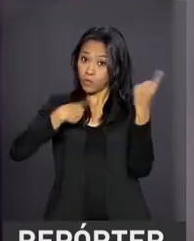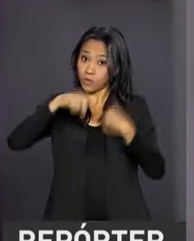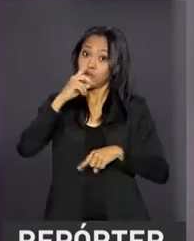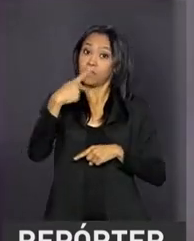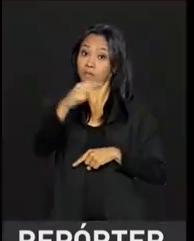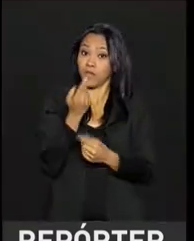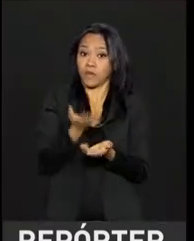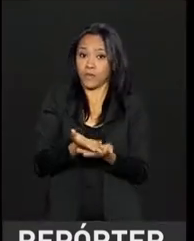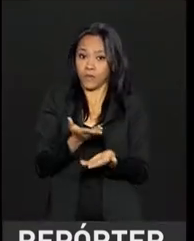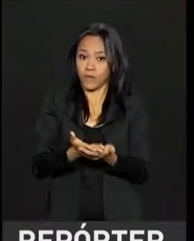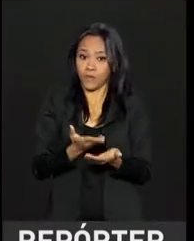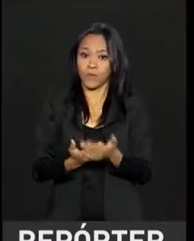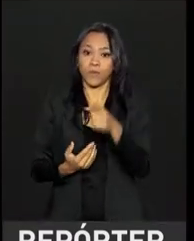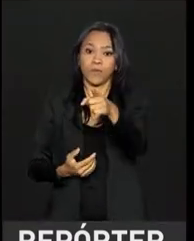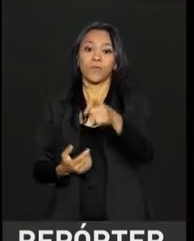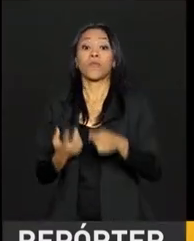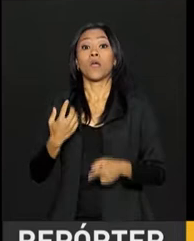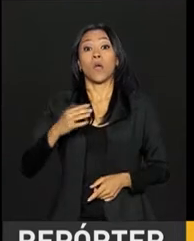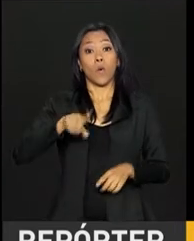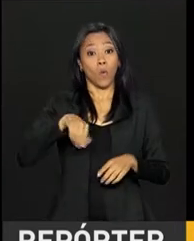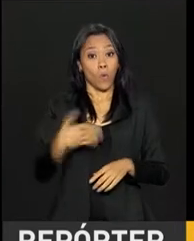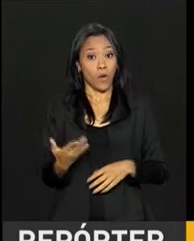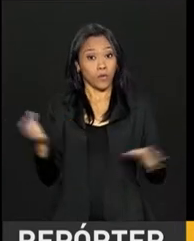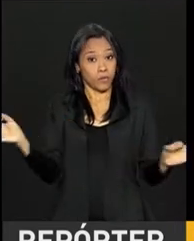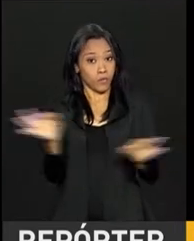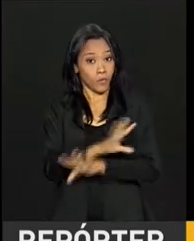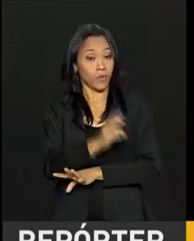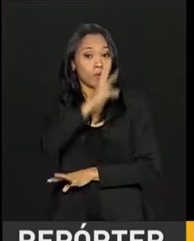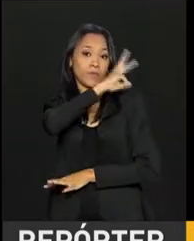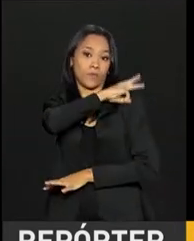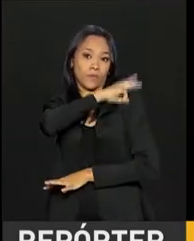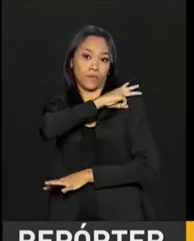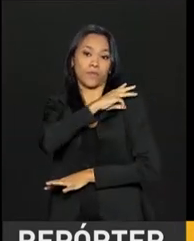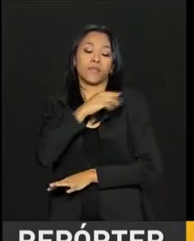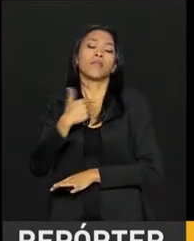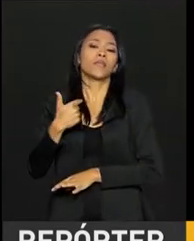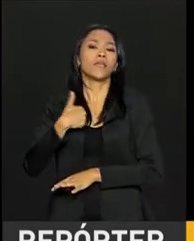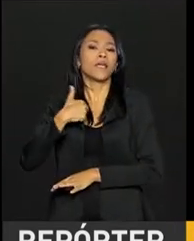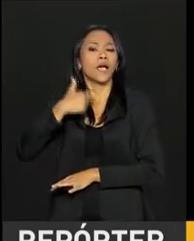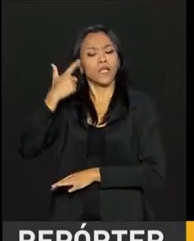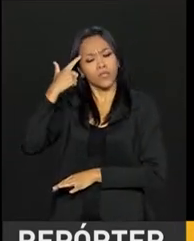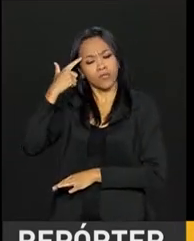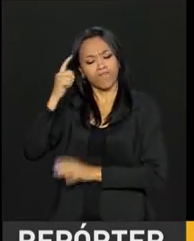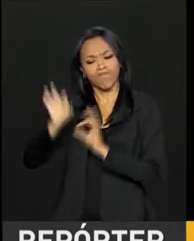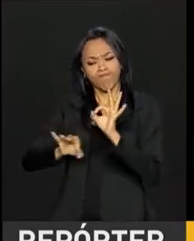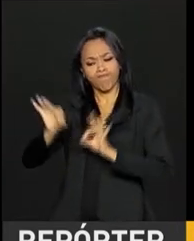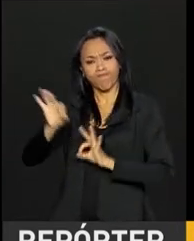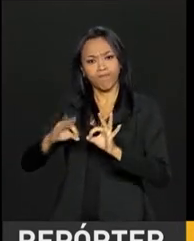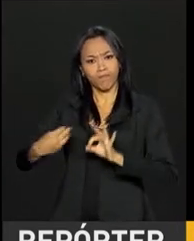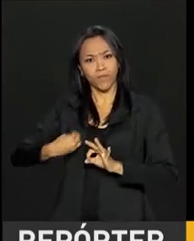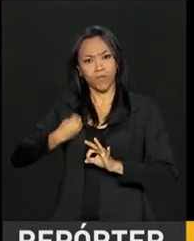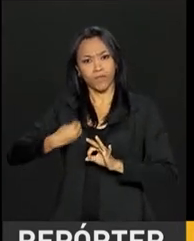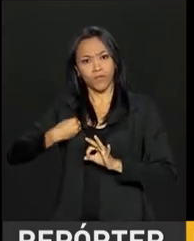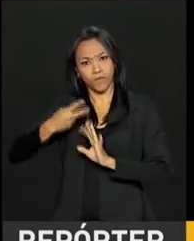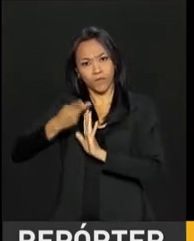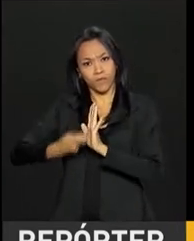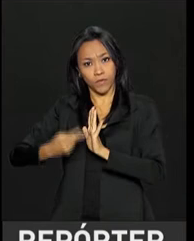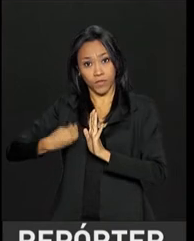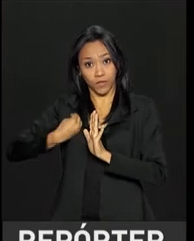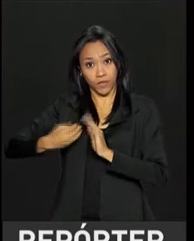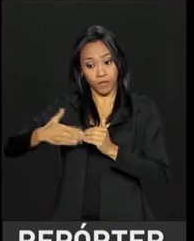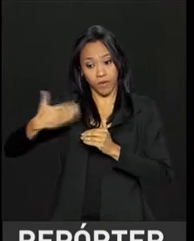estudos após a conclusão do ensino médio a partir do projeto de vida que eu estabeleci para os próximos anos é